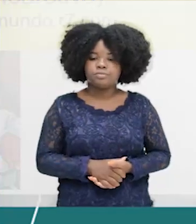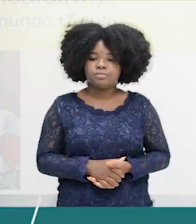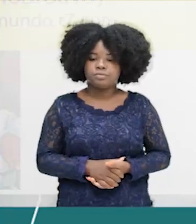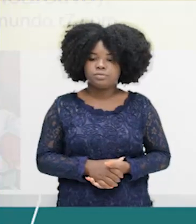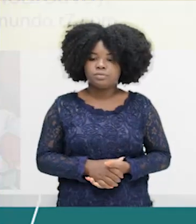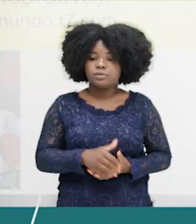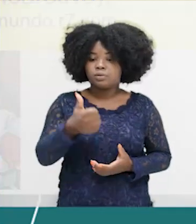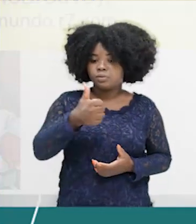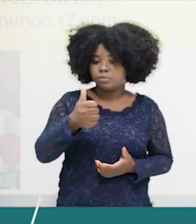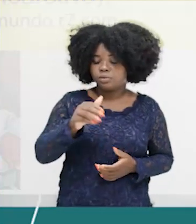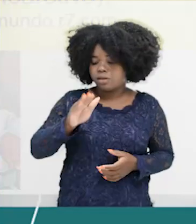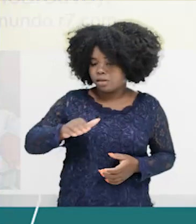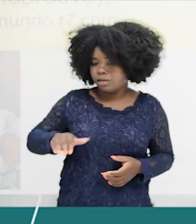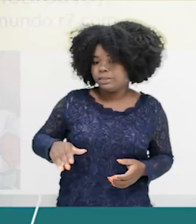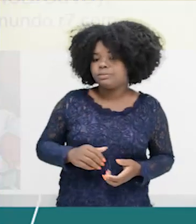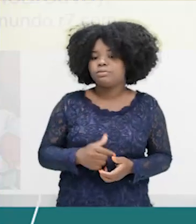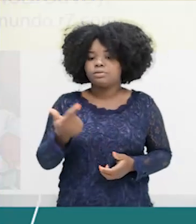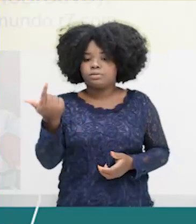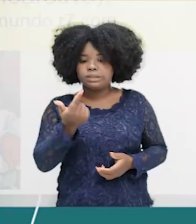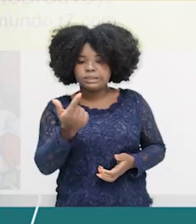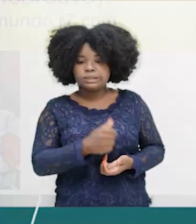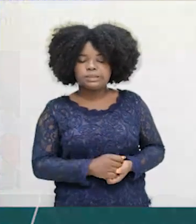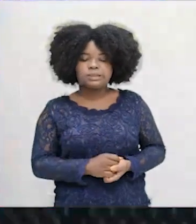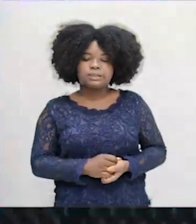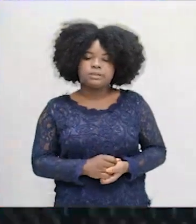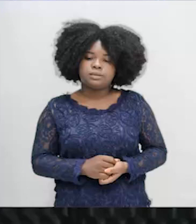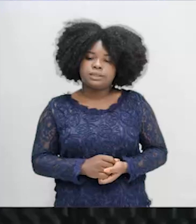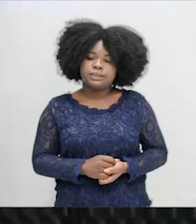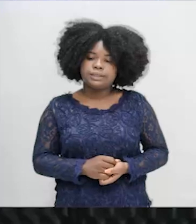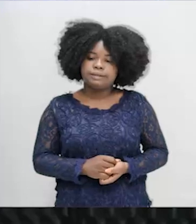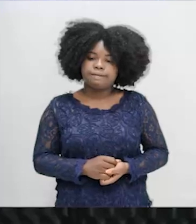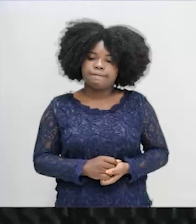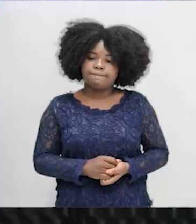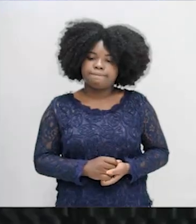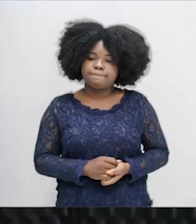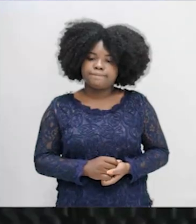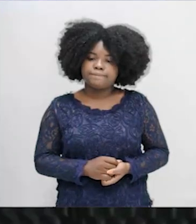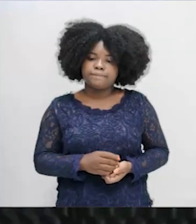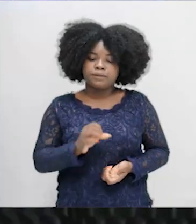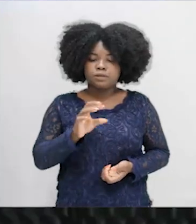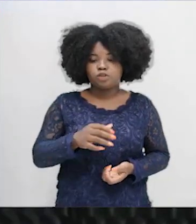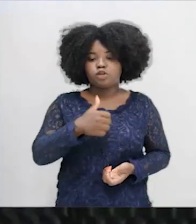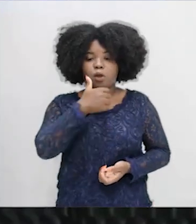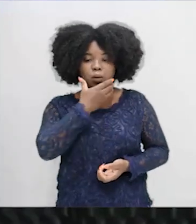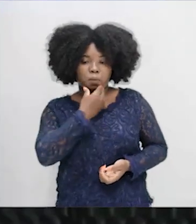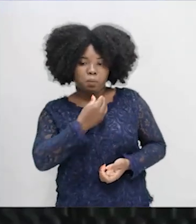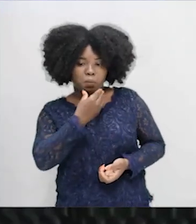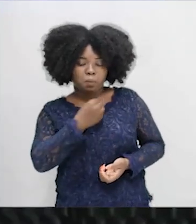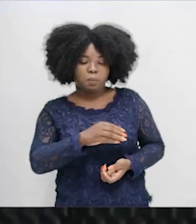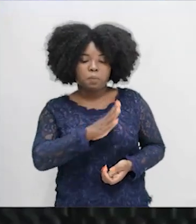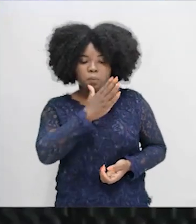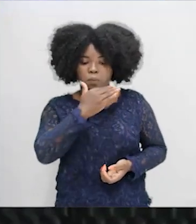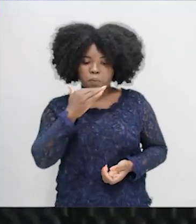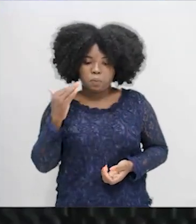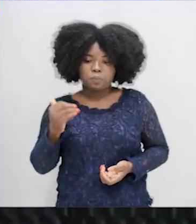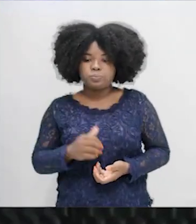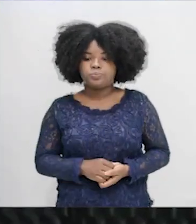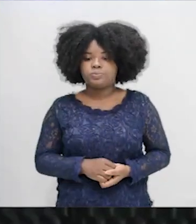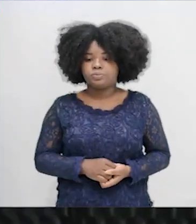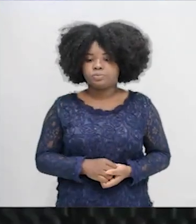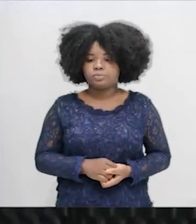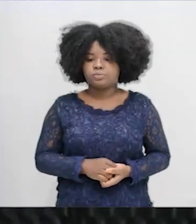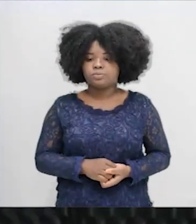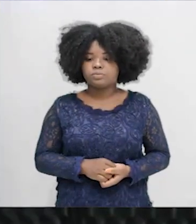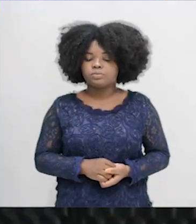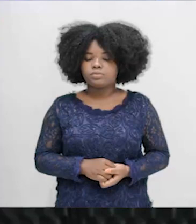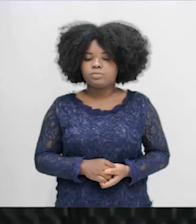só para crianças. O Shounen, me perdoe se eu estiver falando errado, que é feito para garotos, adolescentes, que trabalha com ação. A versão